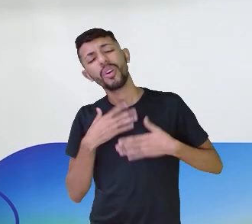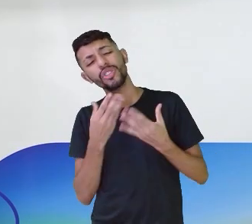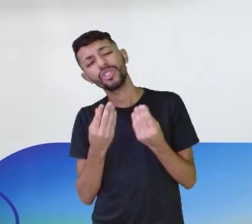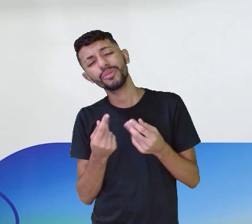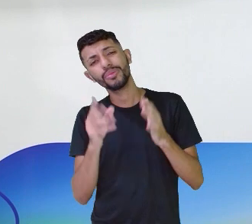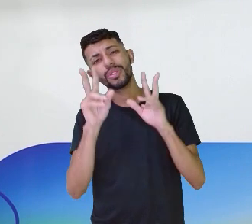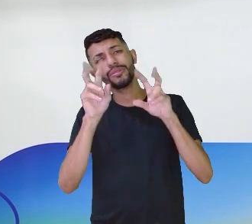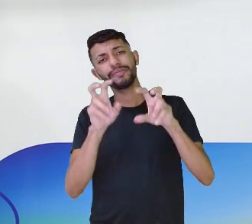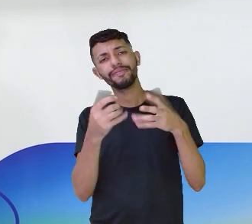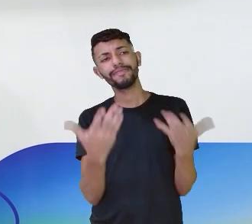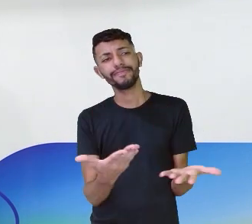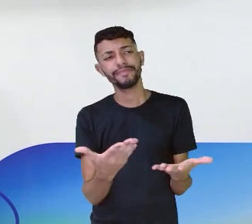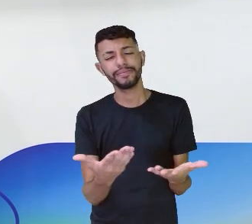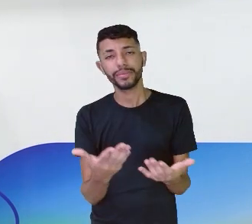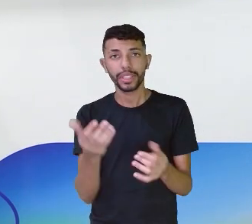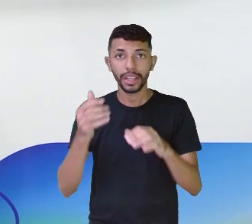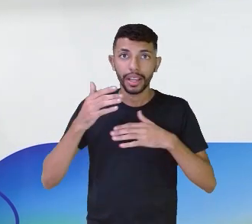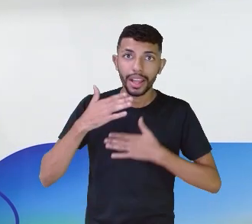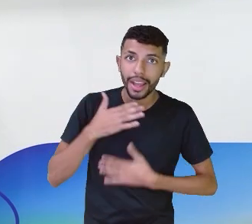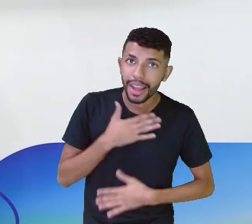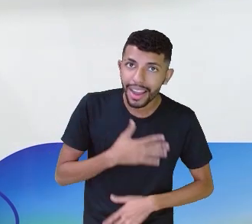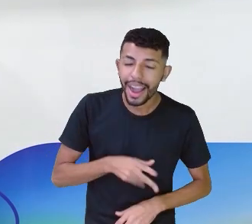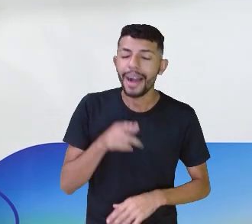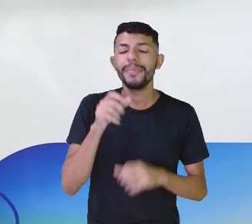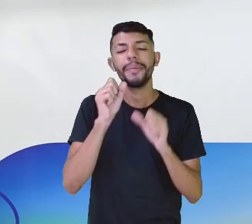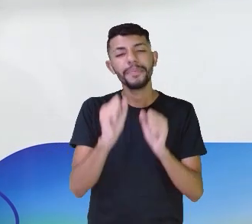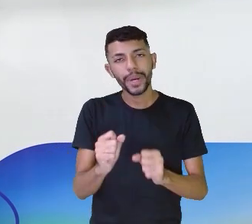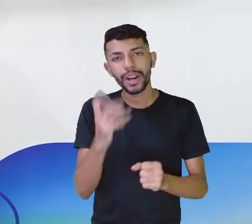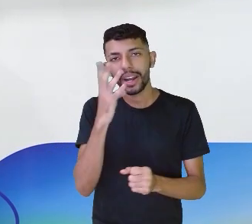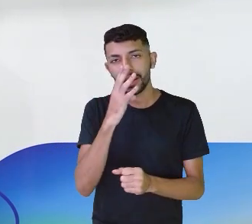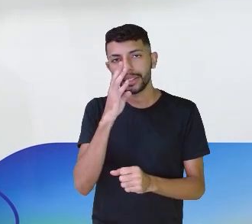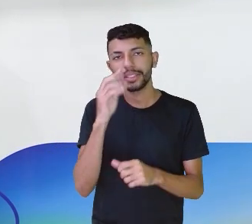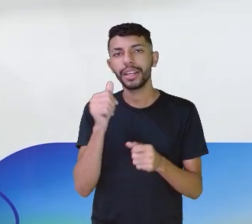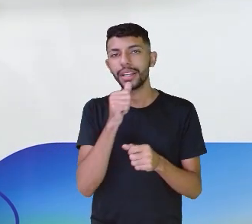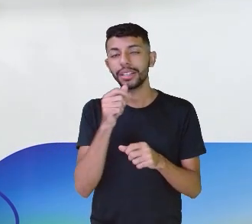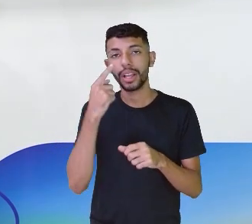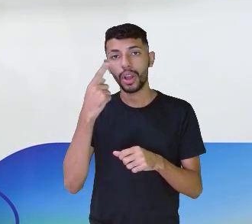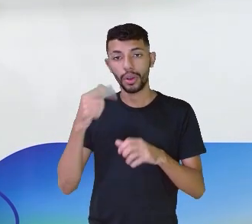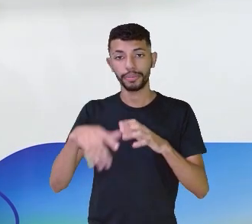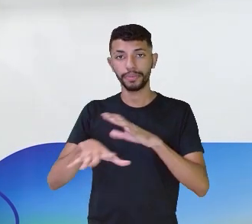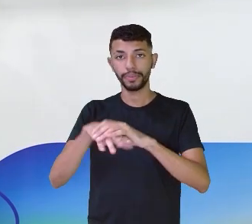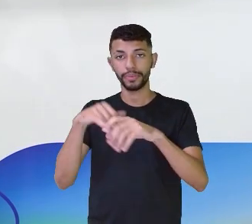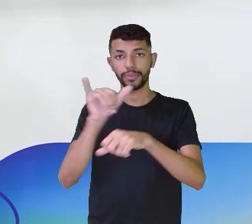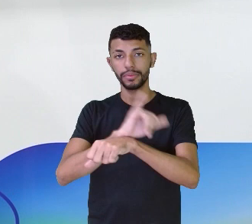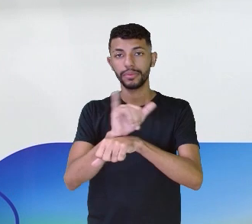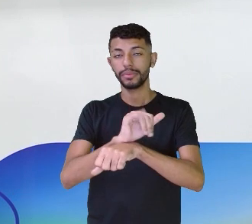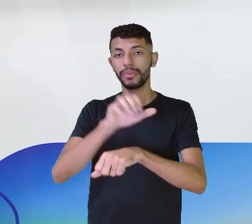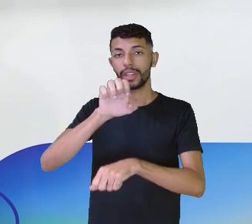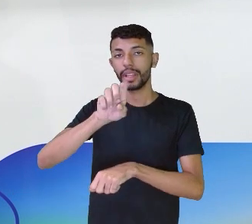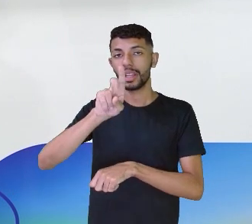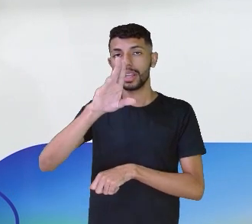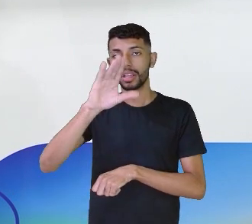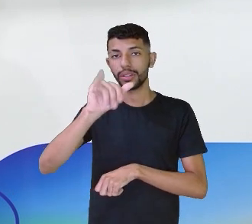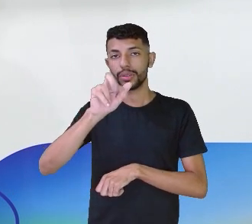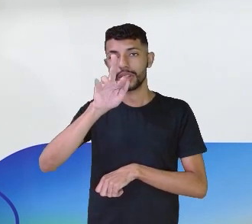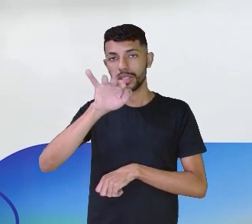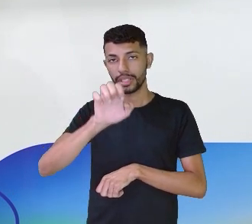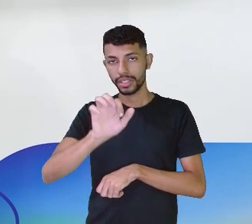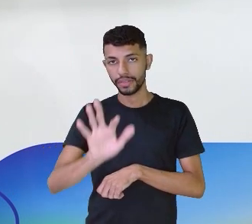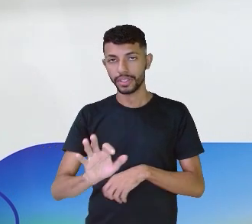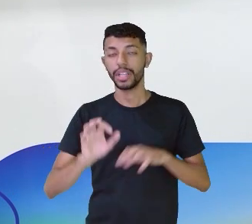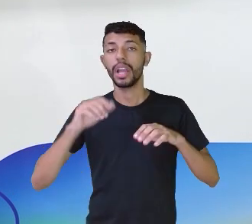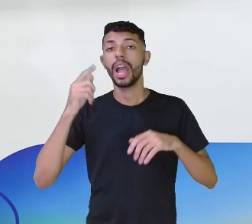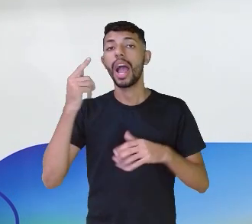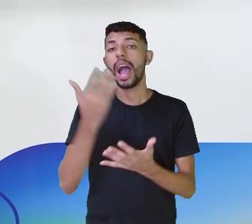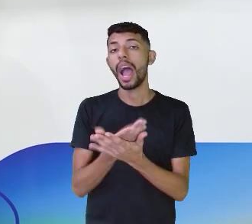desse assunto, não vai ficar sem assistir não. Vai lá no YouTube, canal Educa Recife. Essa aula vai